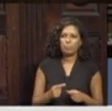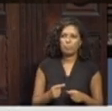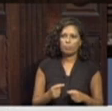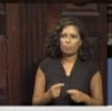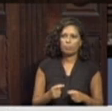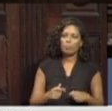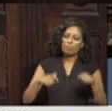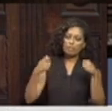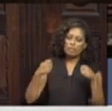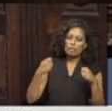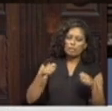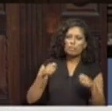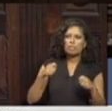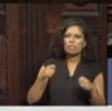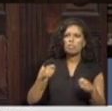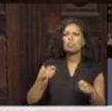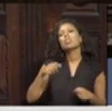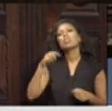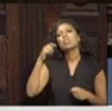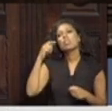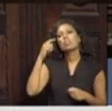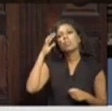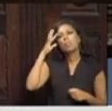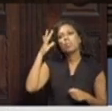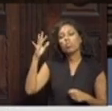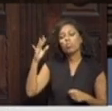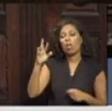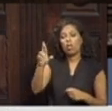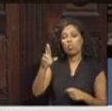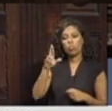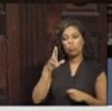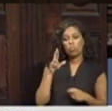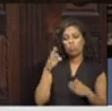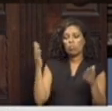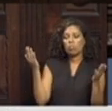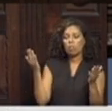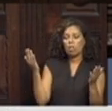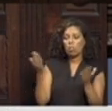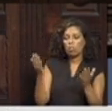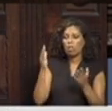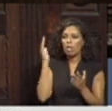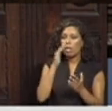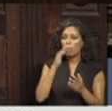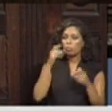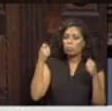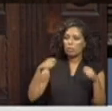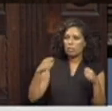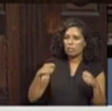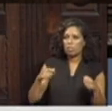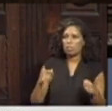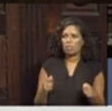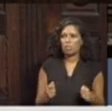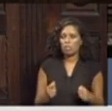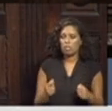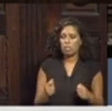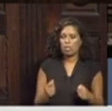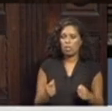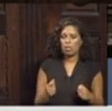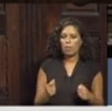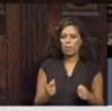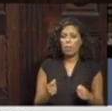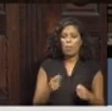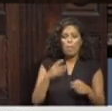desses facínoras. Senhor presidente da República, senhor ministro da Justiça, senhor ministro da Defesa, comando da